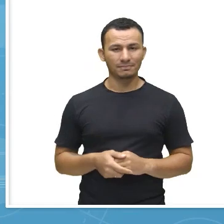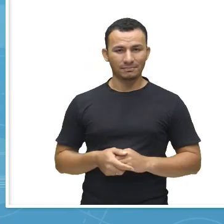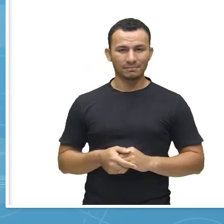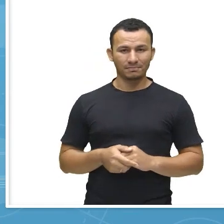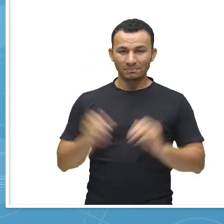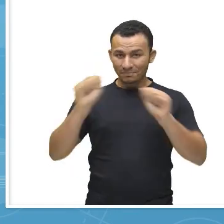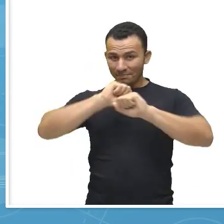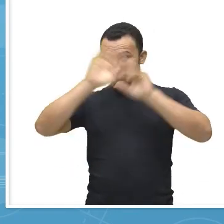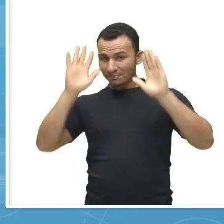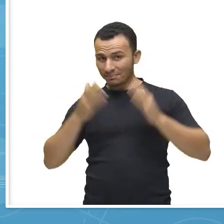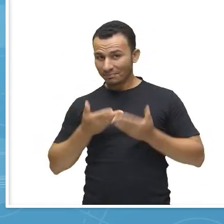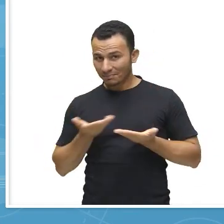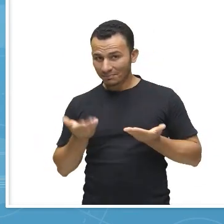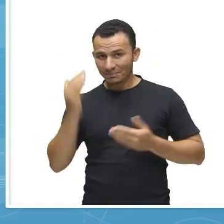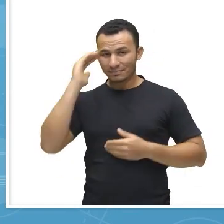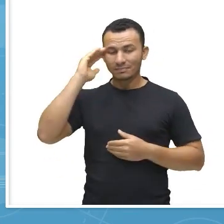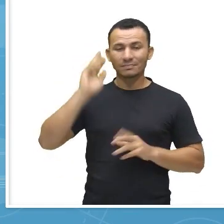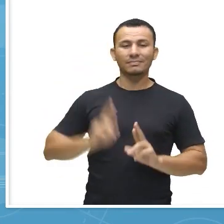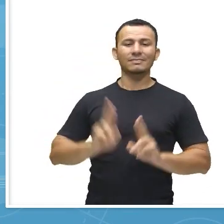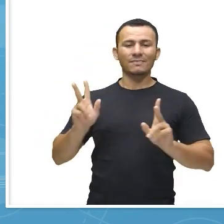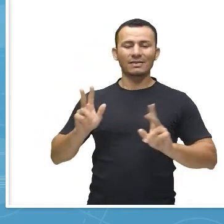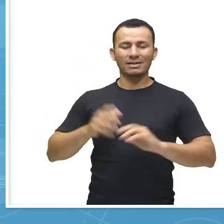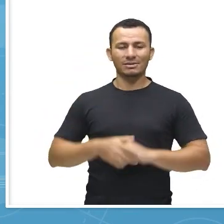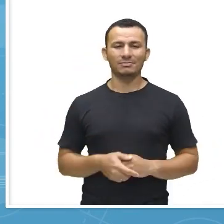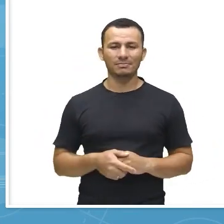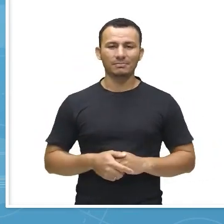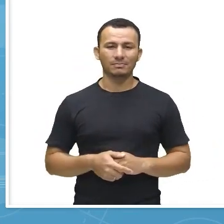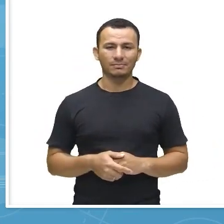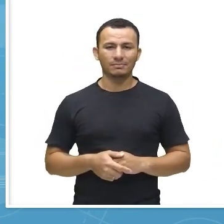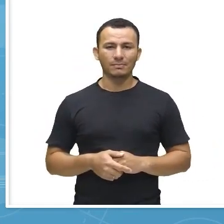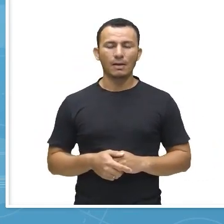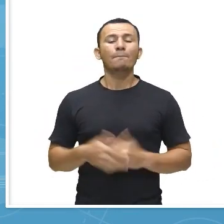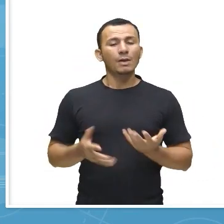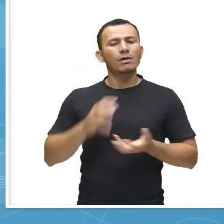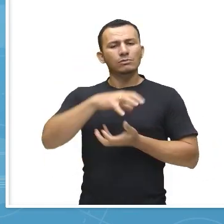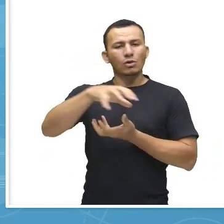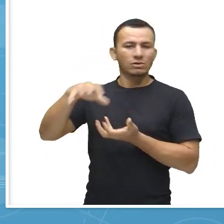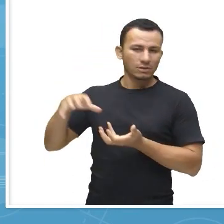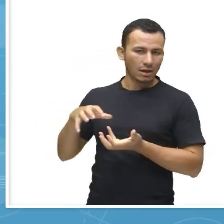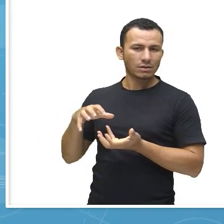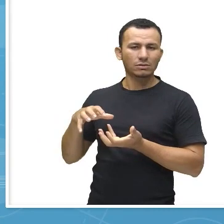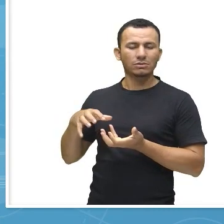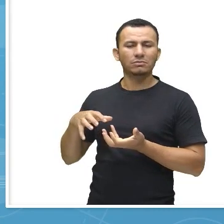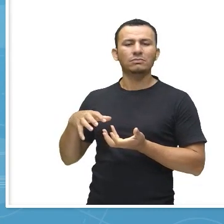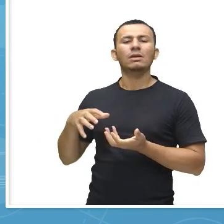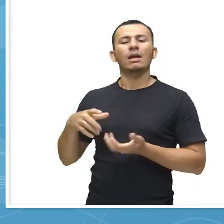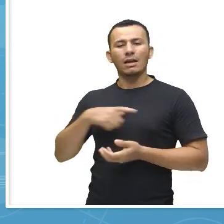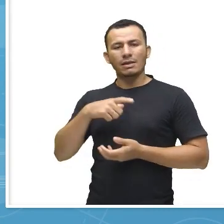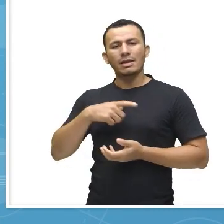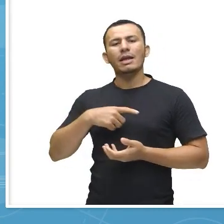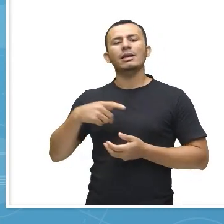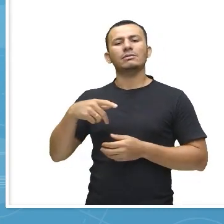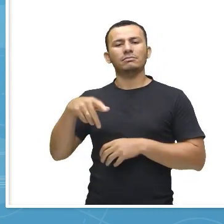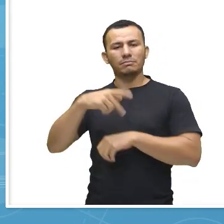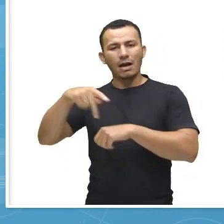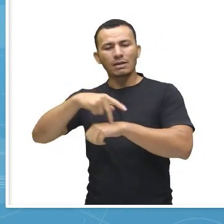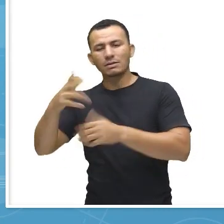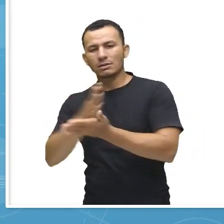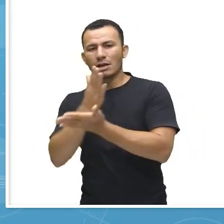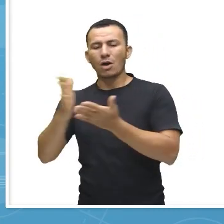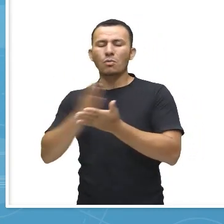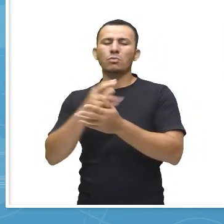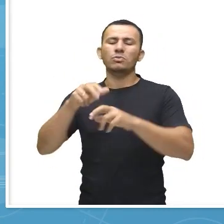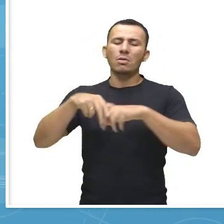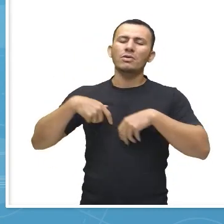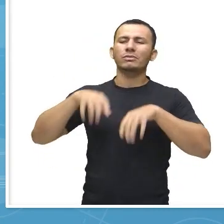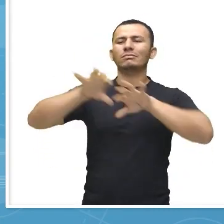bem claro é a diferença. O que vai acontecer ainda quando a gente fala de continentes? Alguns países, devido à extensão